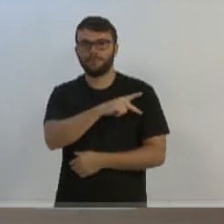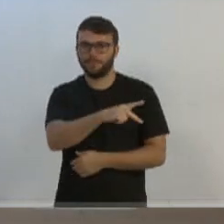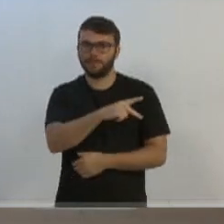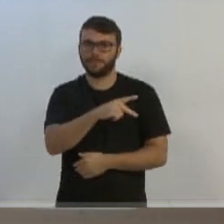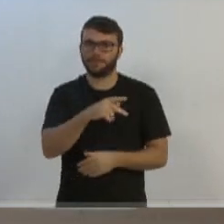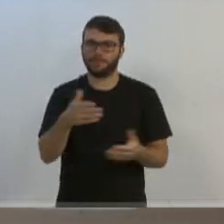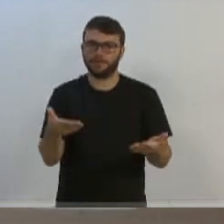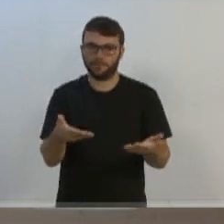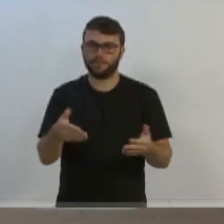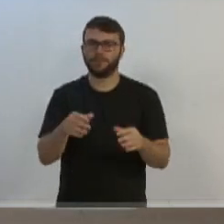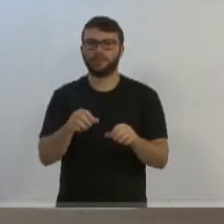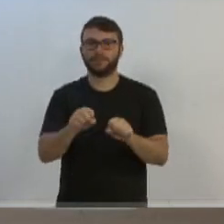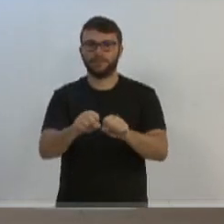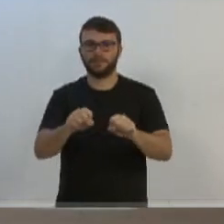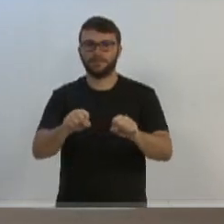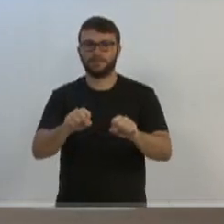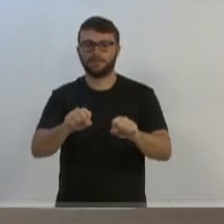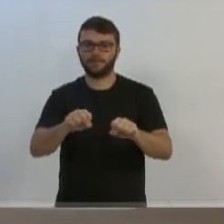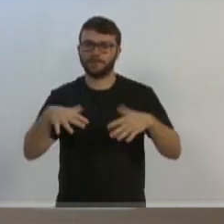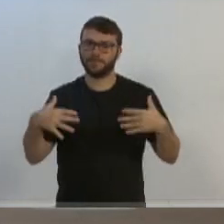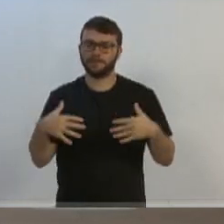essa sessão aqui na casa.